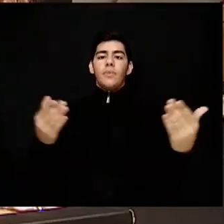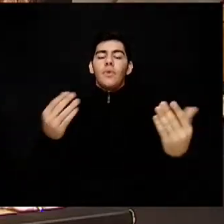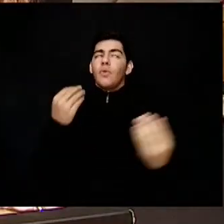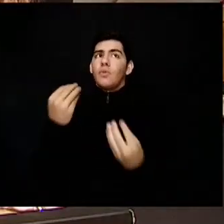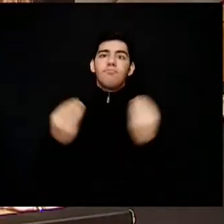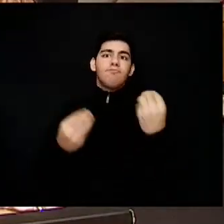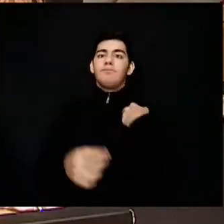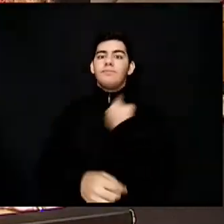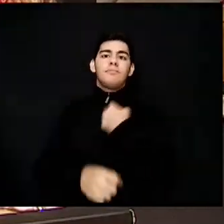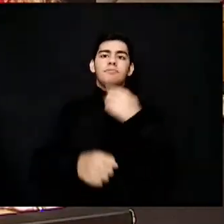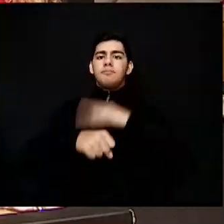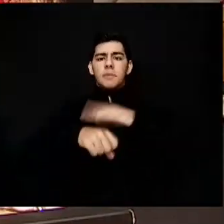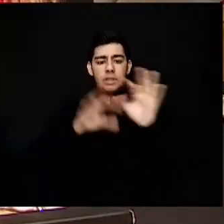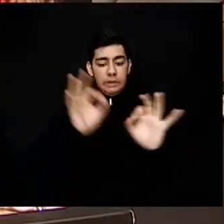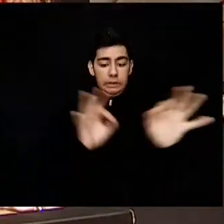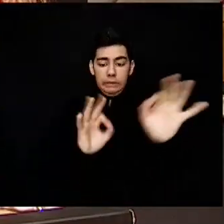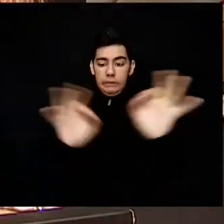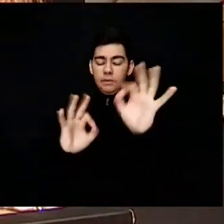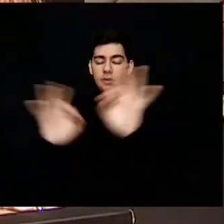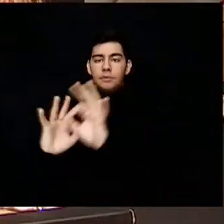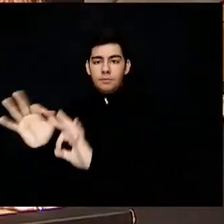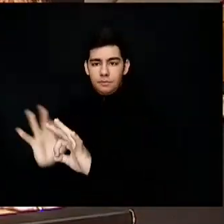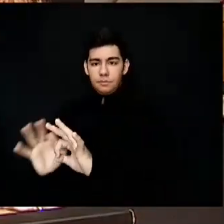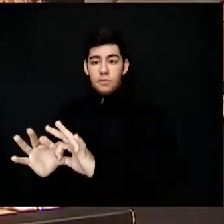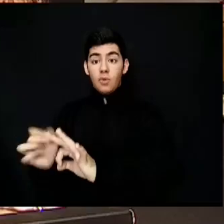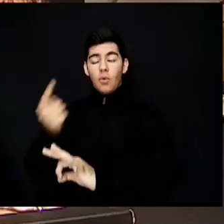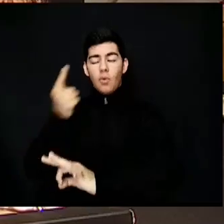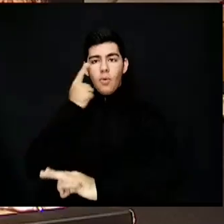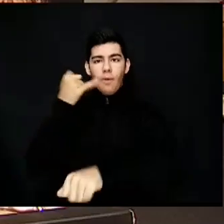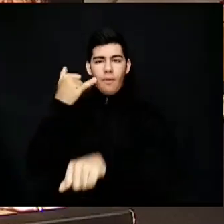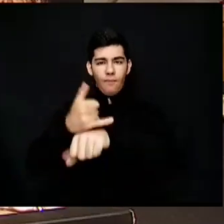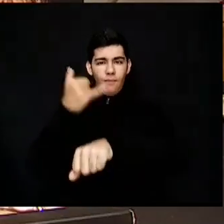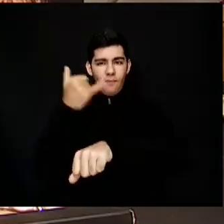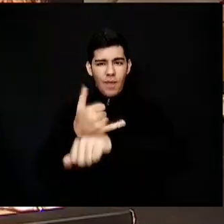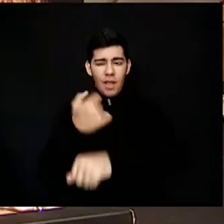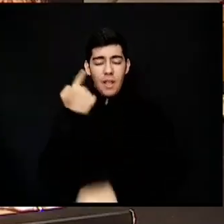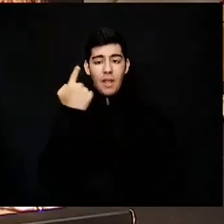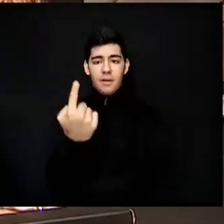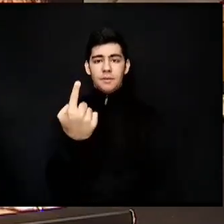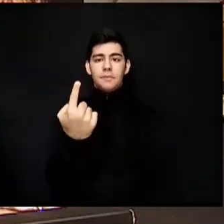nisso? Vamos pegar o alfinete.